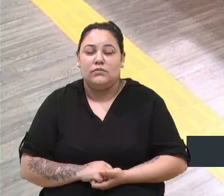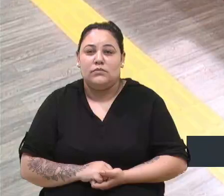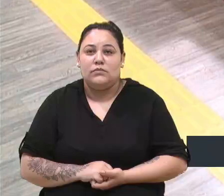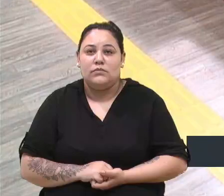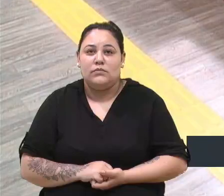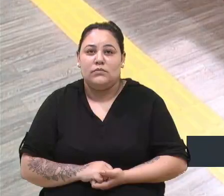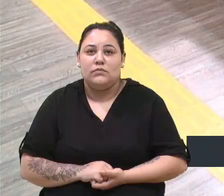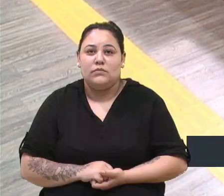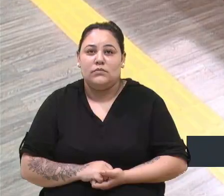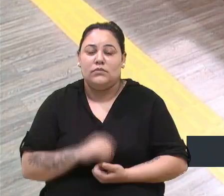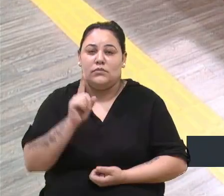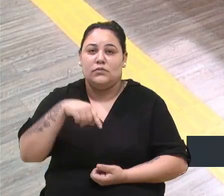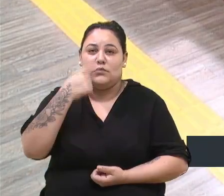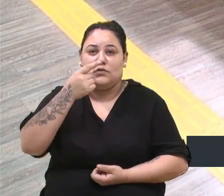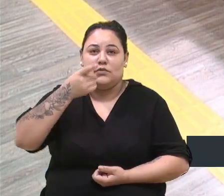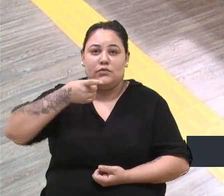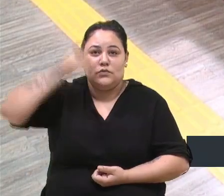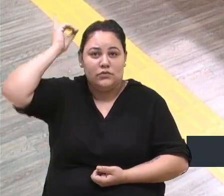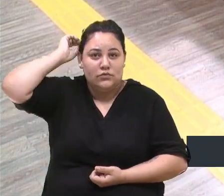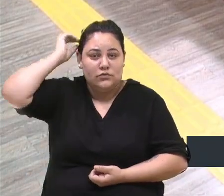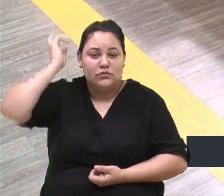Lucas Gil, na tribuna.